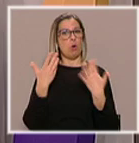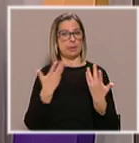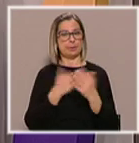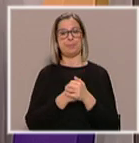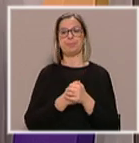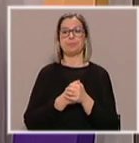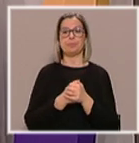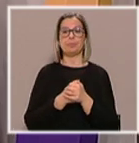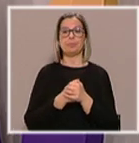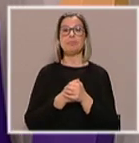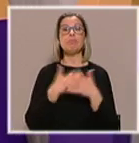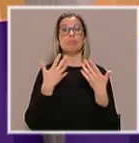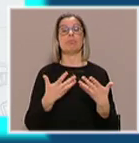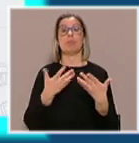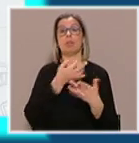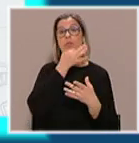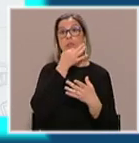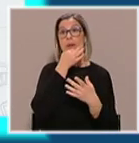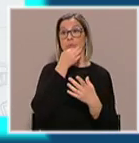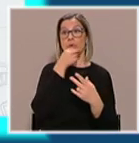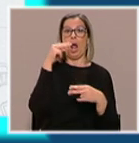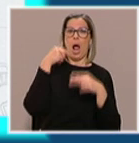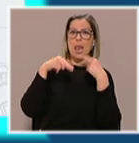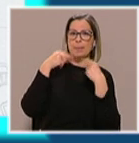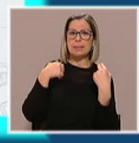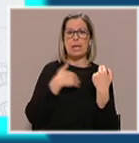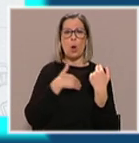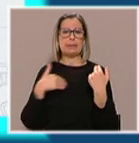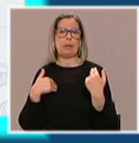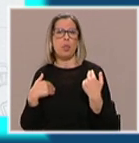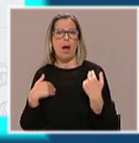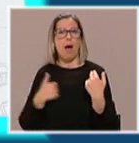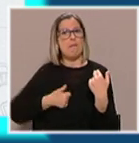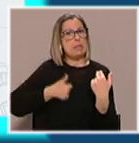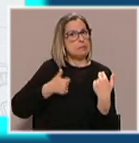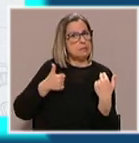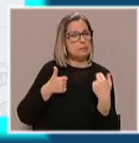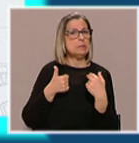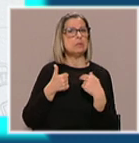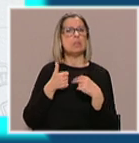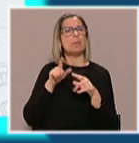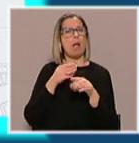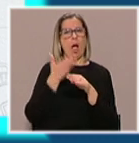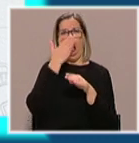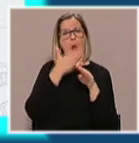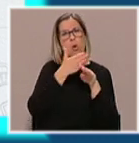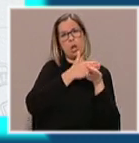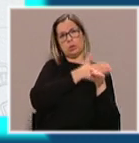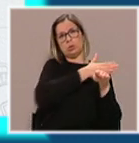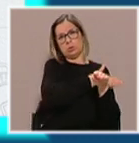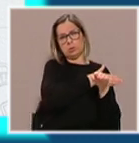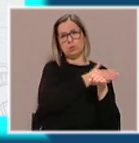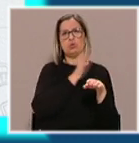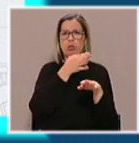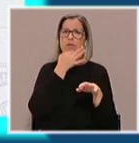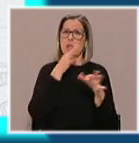E agora que falamos na alimentação saudável, e já focámos isso noutras aulas, quando vos alertámos para as doenças